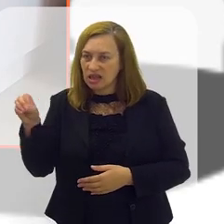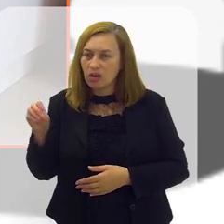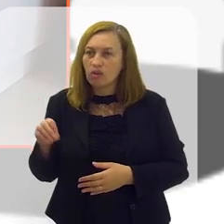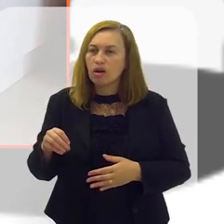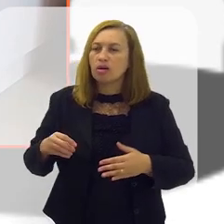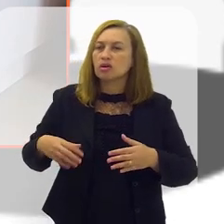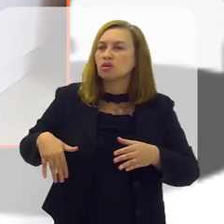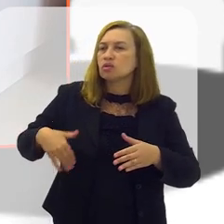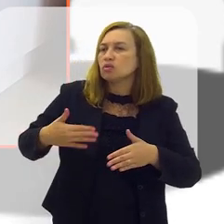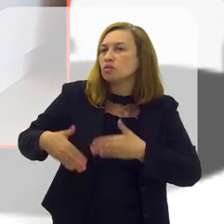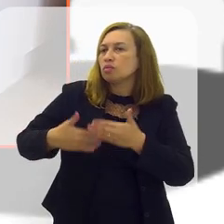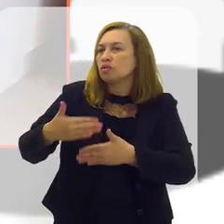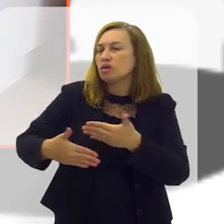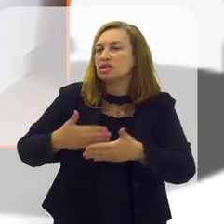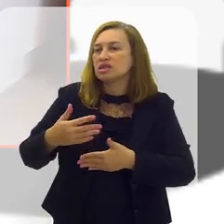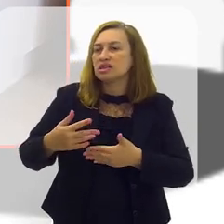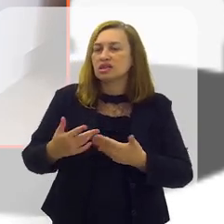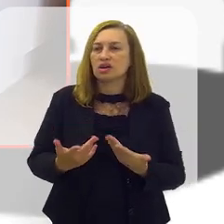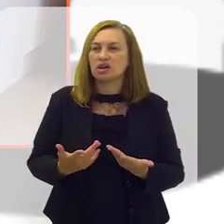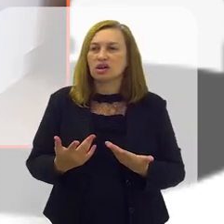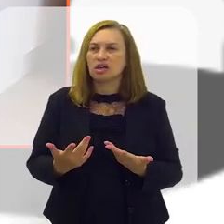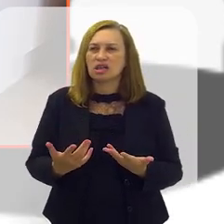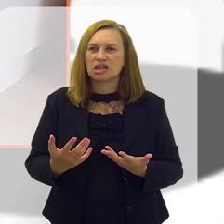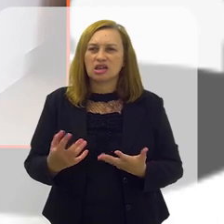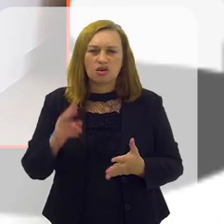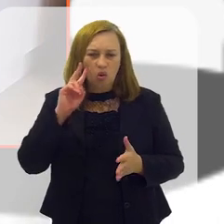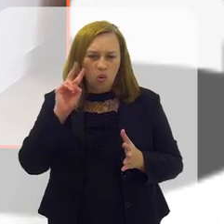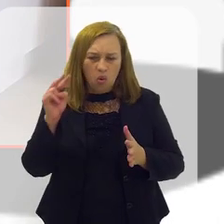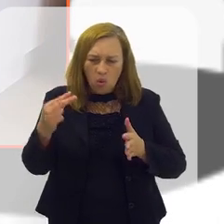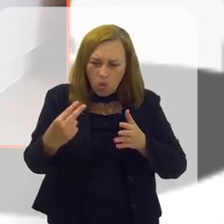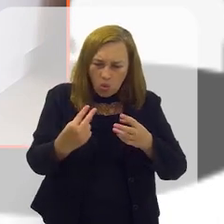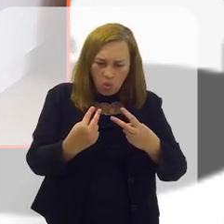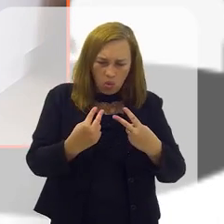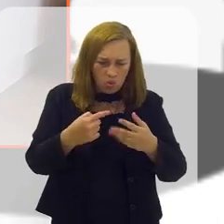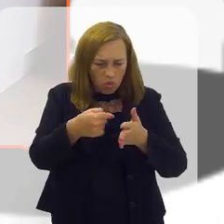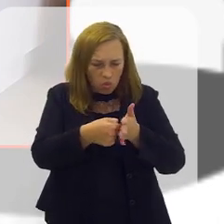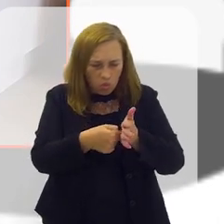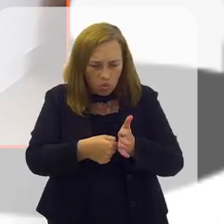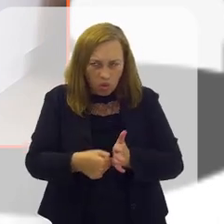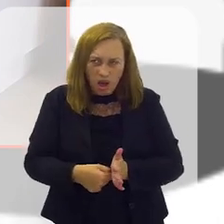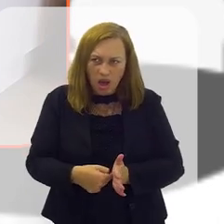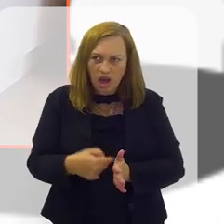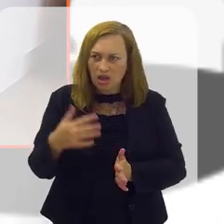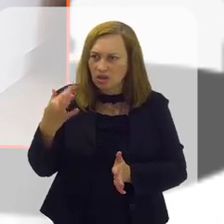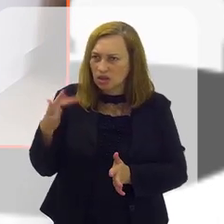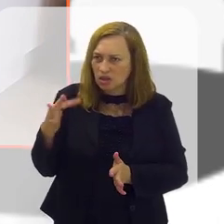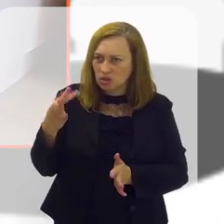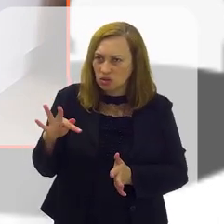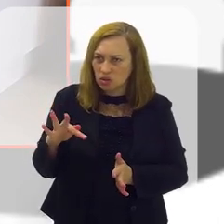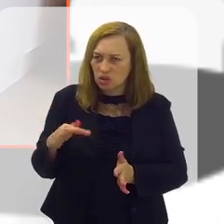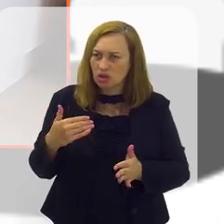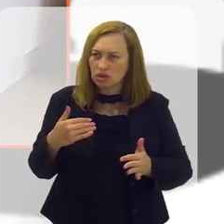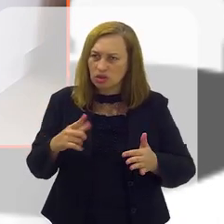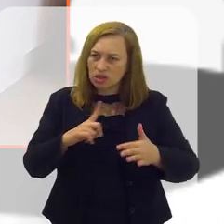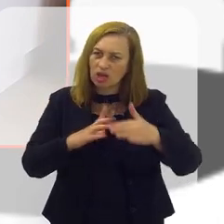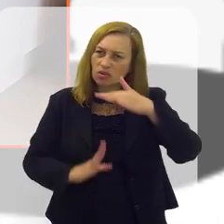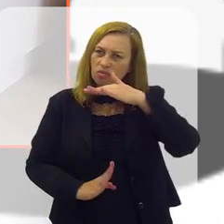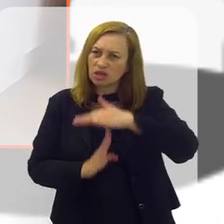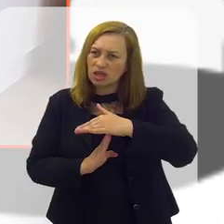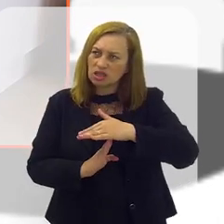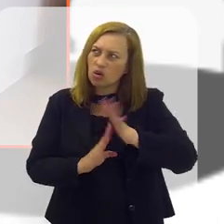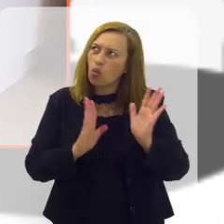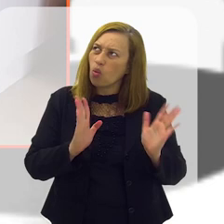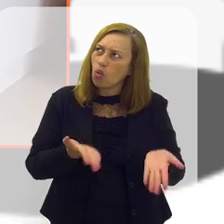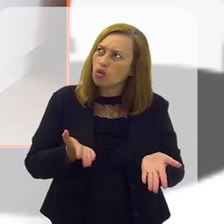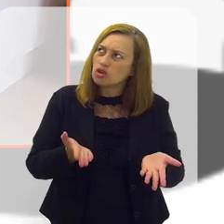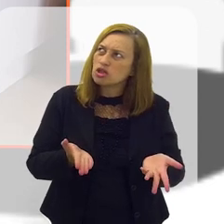pessoa entra num processo em que olhar a minha dor e reconhecer que eu tenho uma limitação hoje